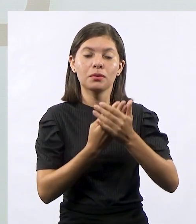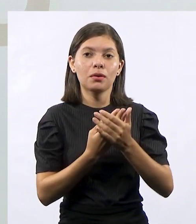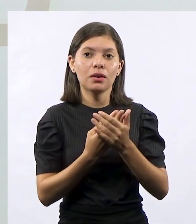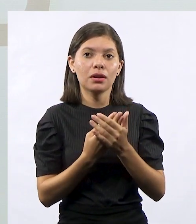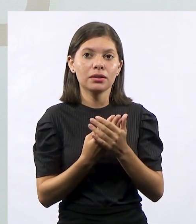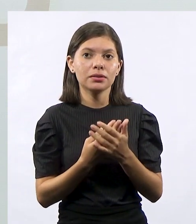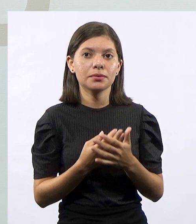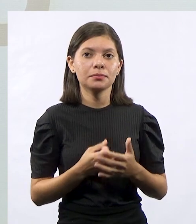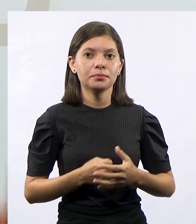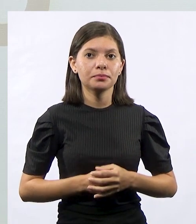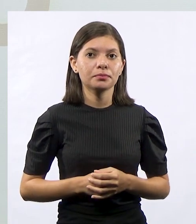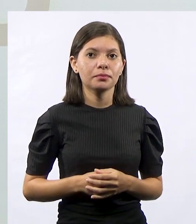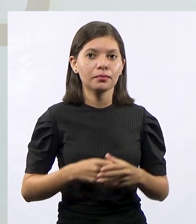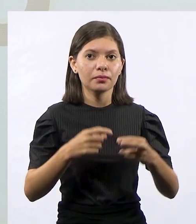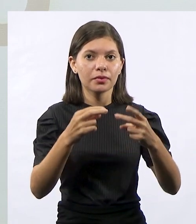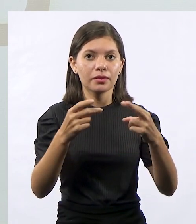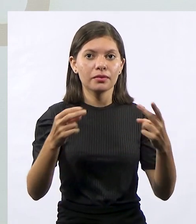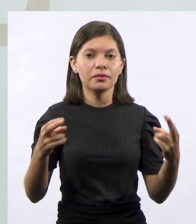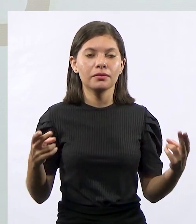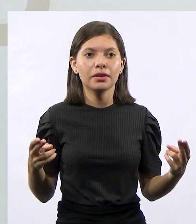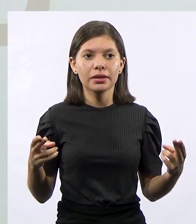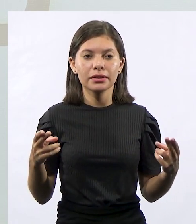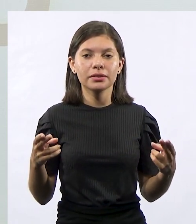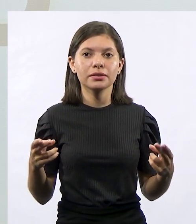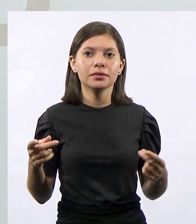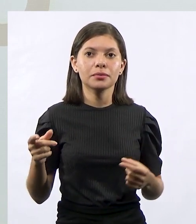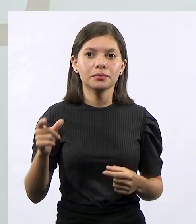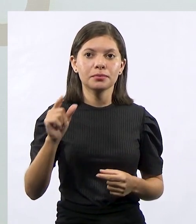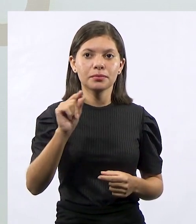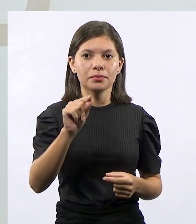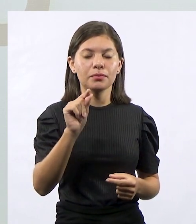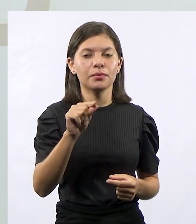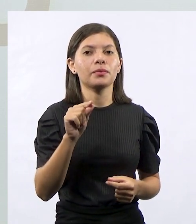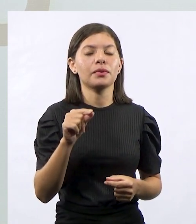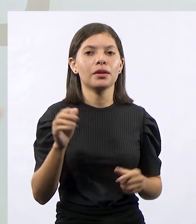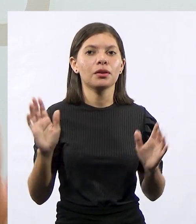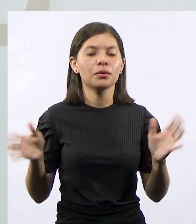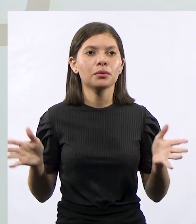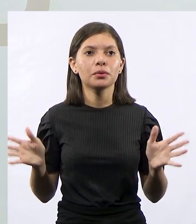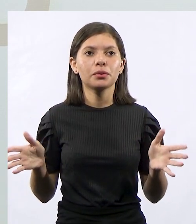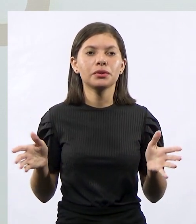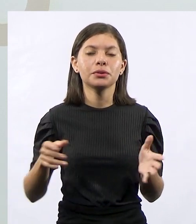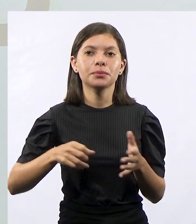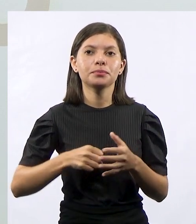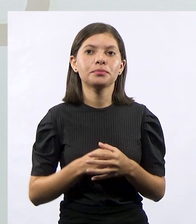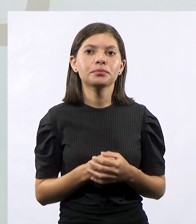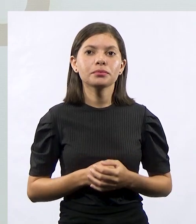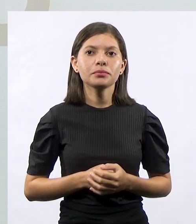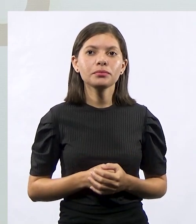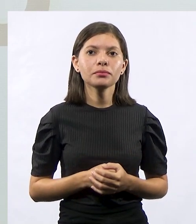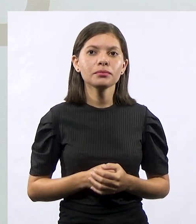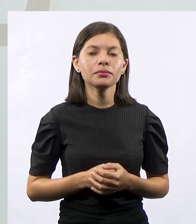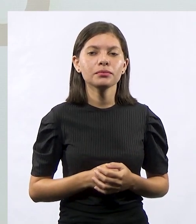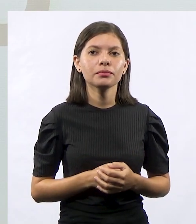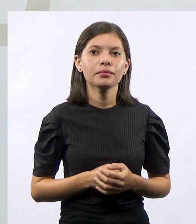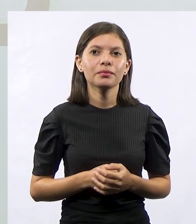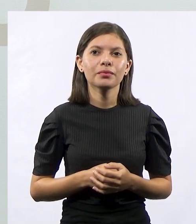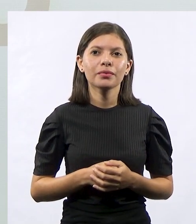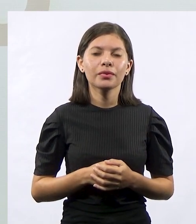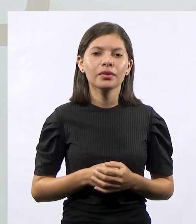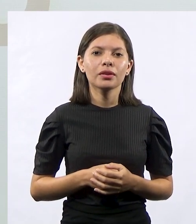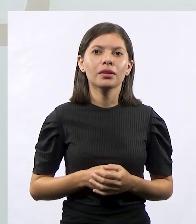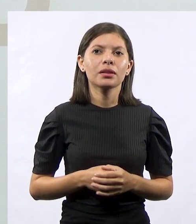tem escolas montessorianas, vigotskianas, modernas, pós-modernas,